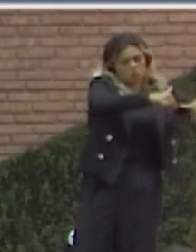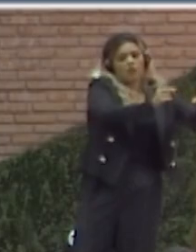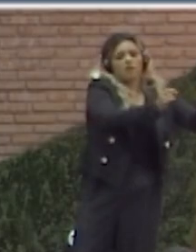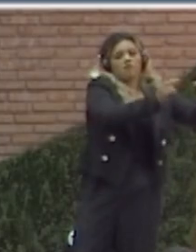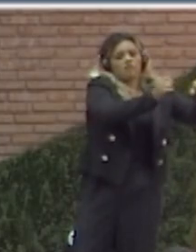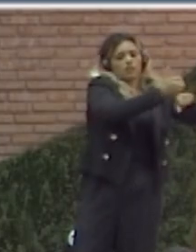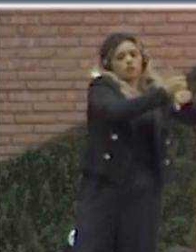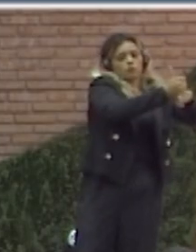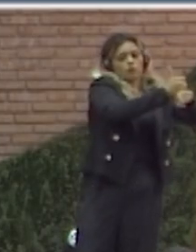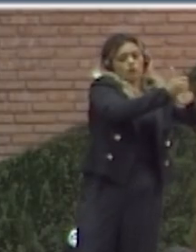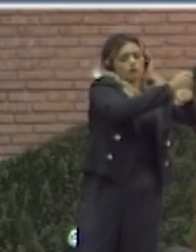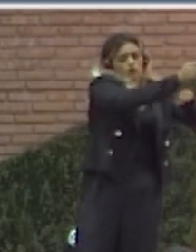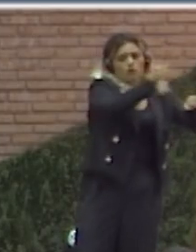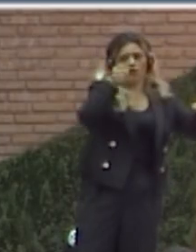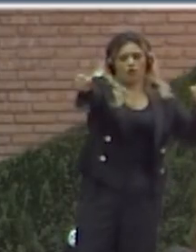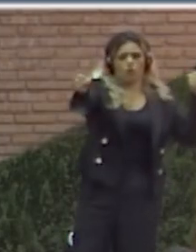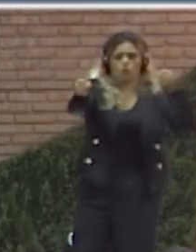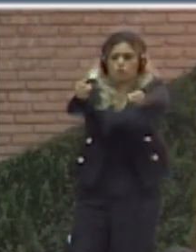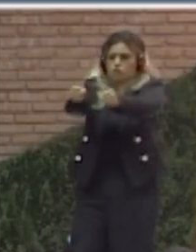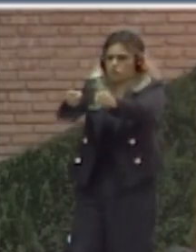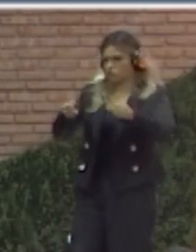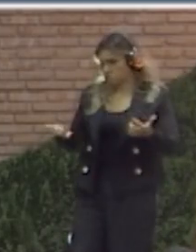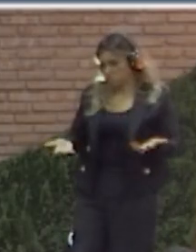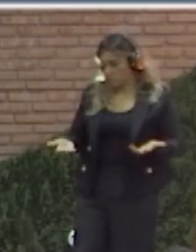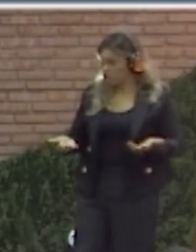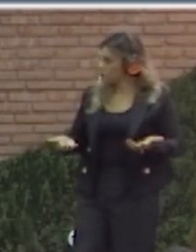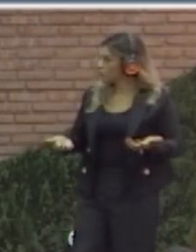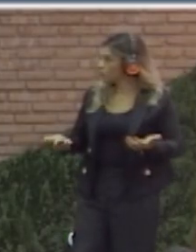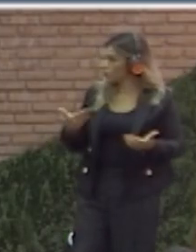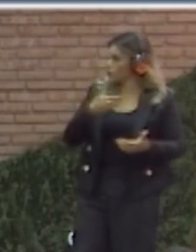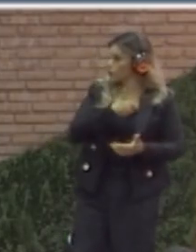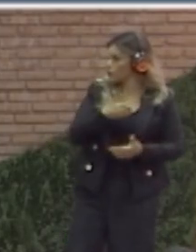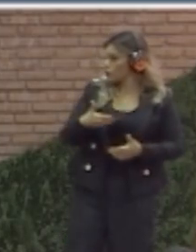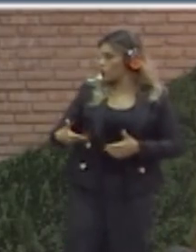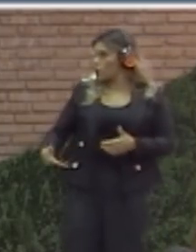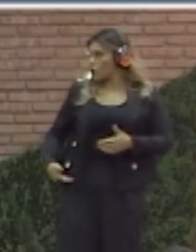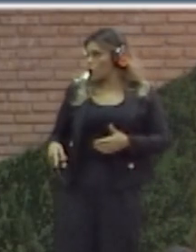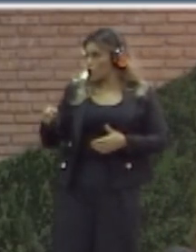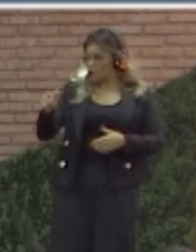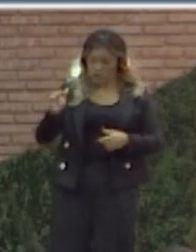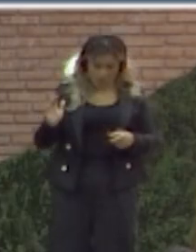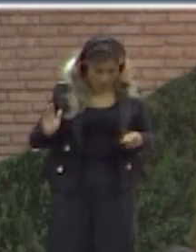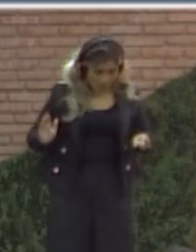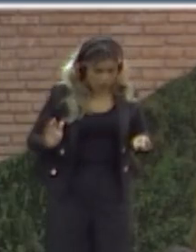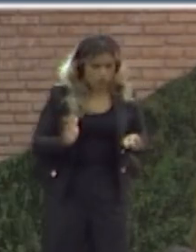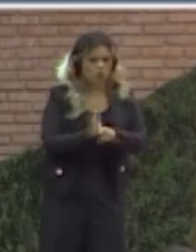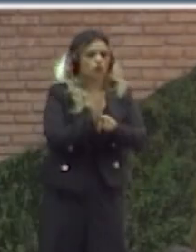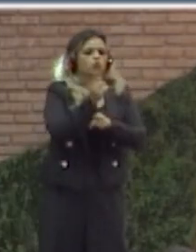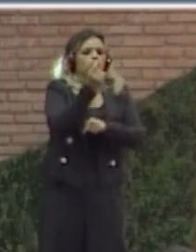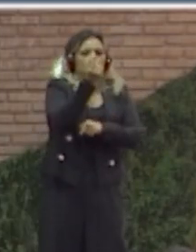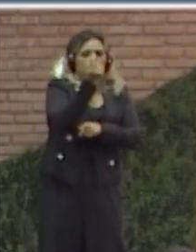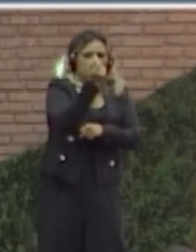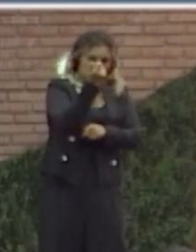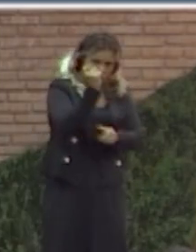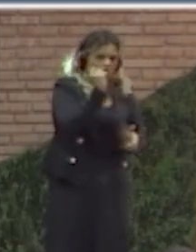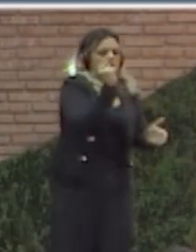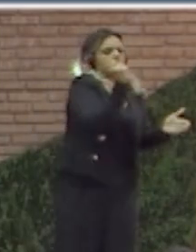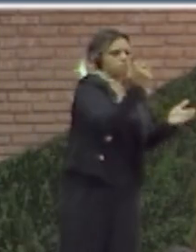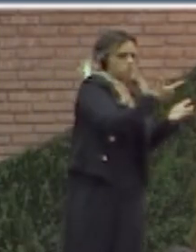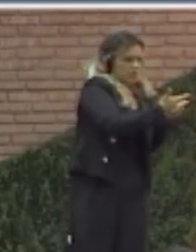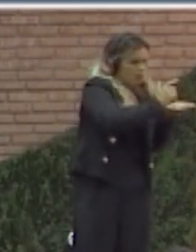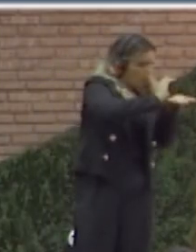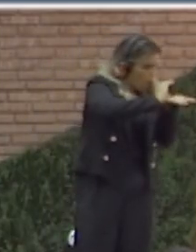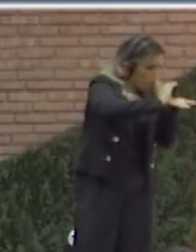das pessoas que estão envolvidas nos processos. Então, o governo ele ajuda financiando e